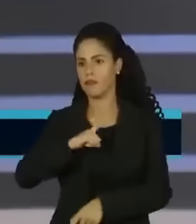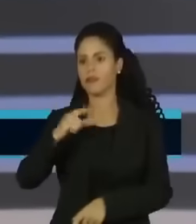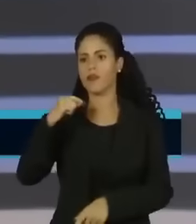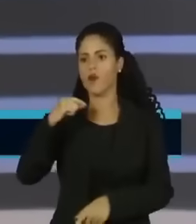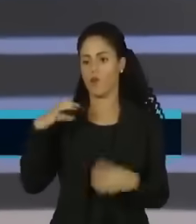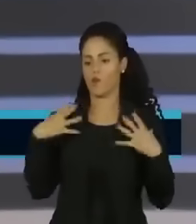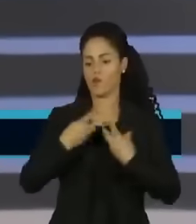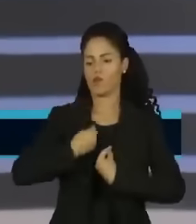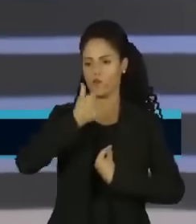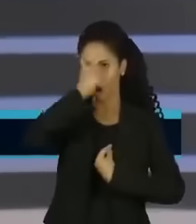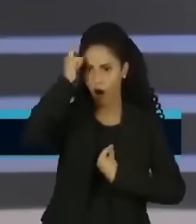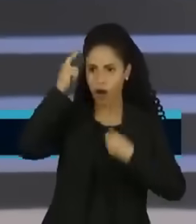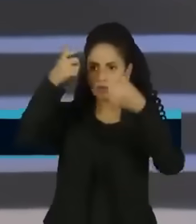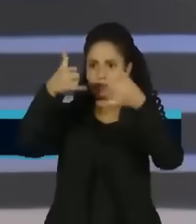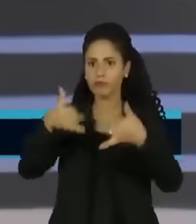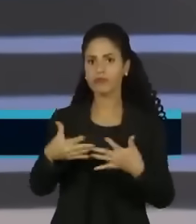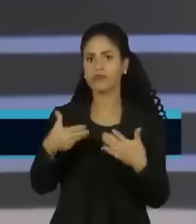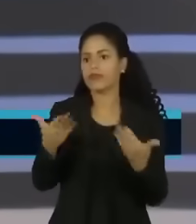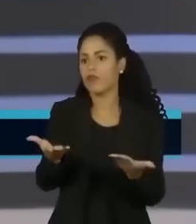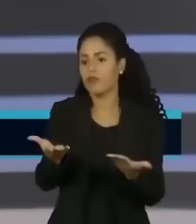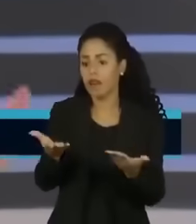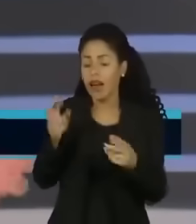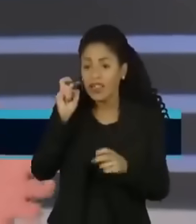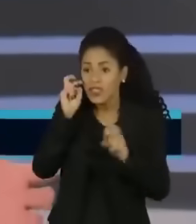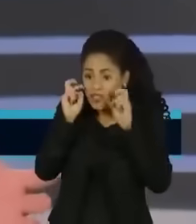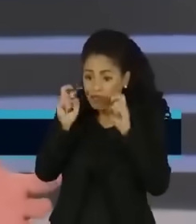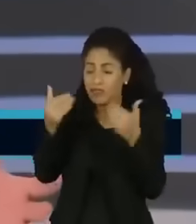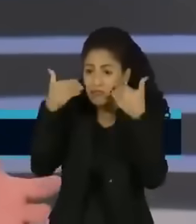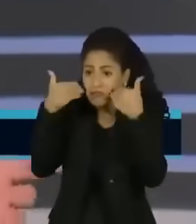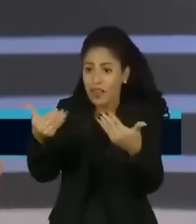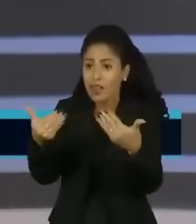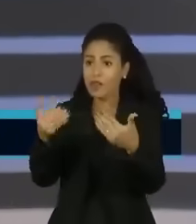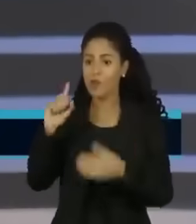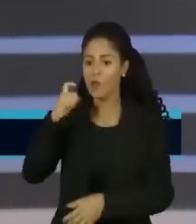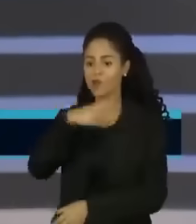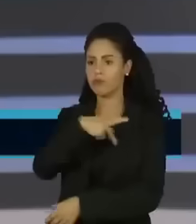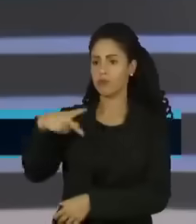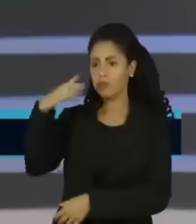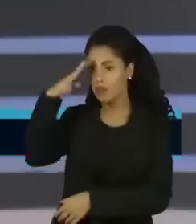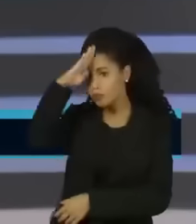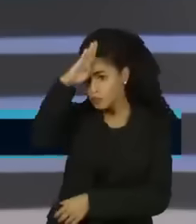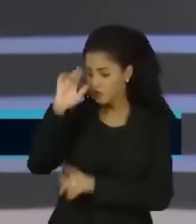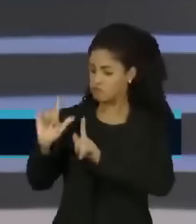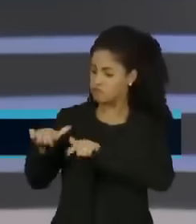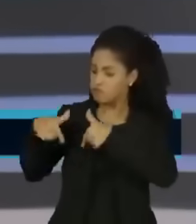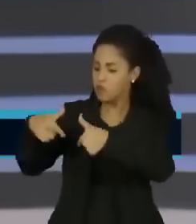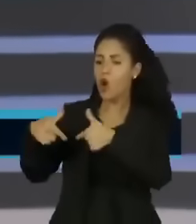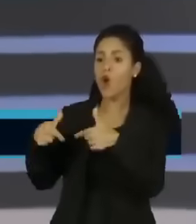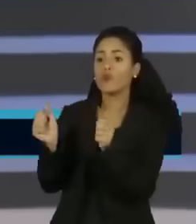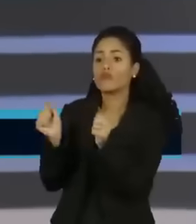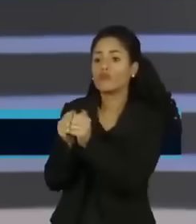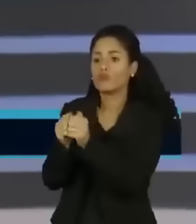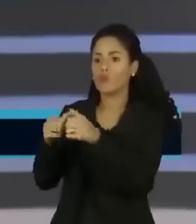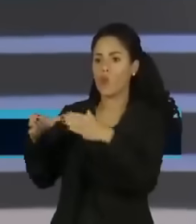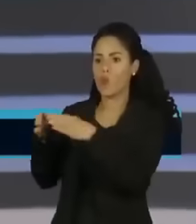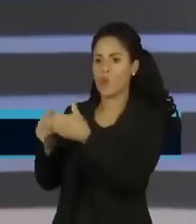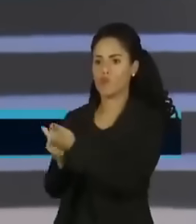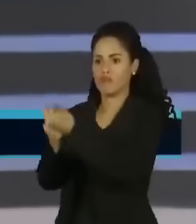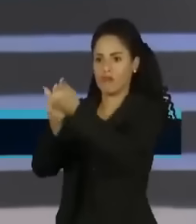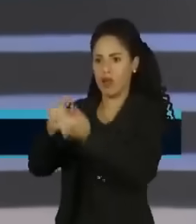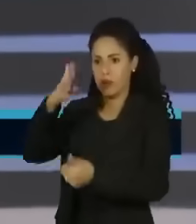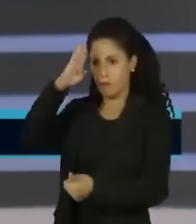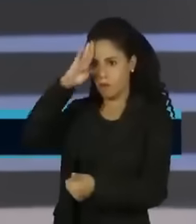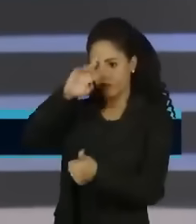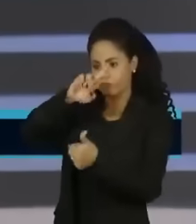Alexandre de Moraes, demonstram um cenário em que o ex-presidente Jair Bolsonaro agiu junto com seus aliados militares e